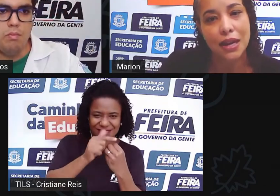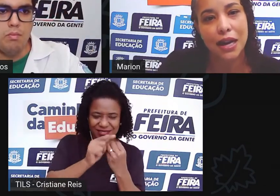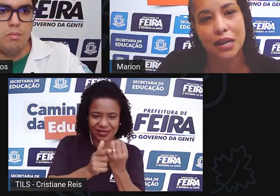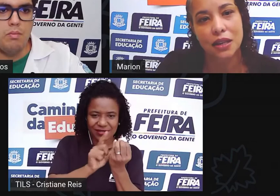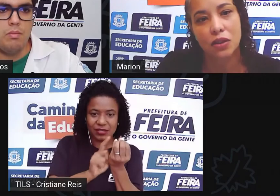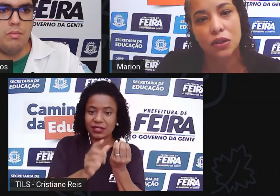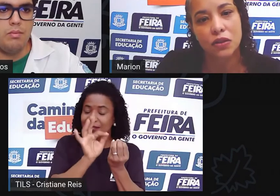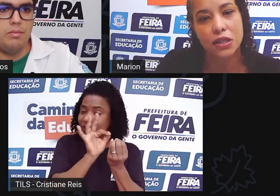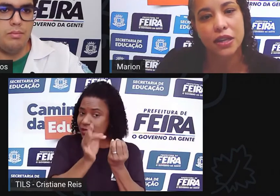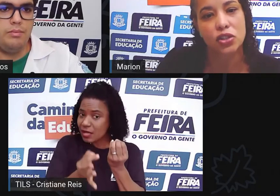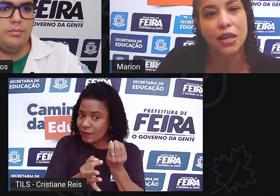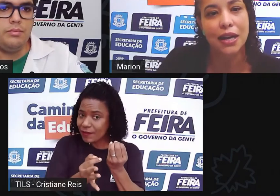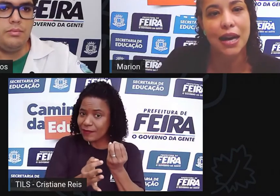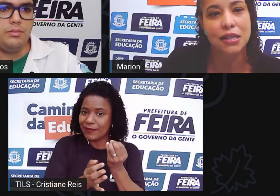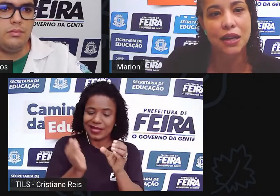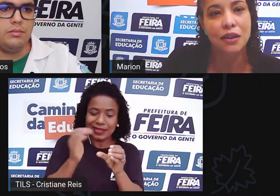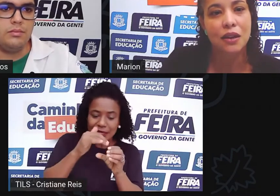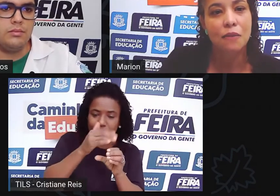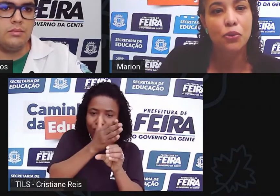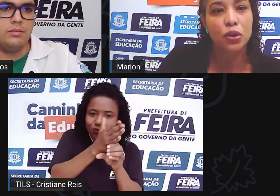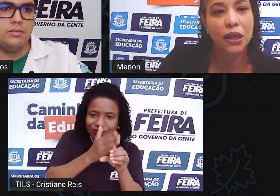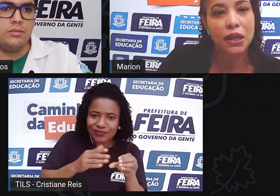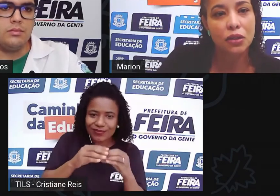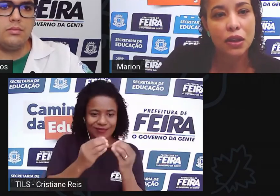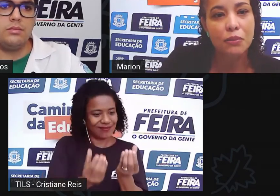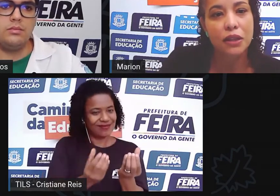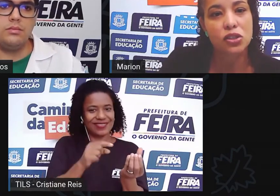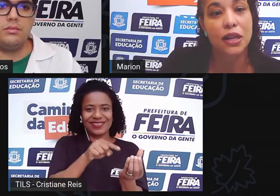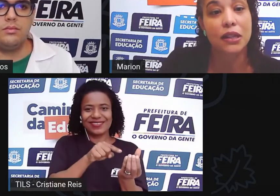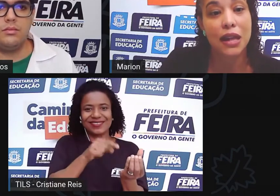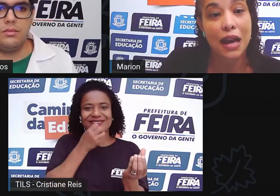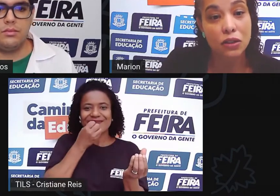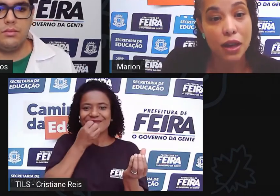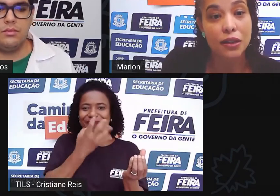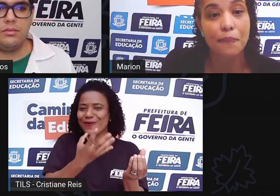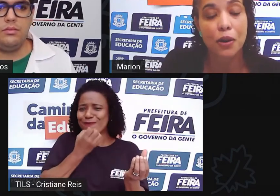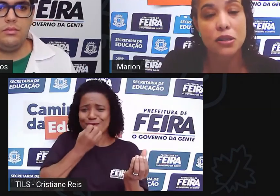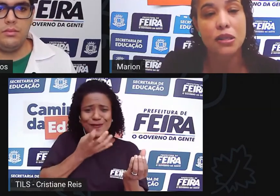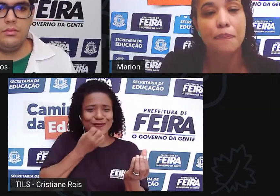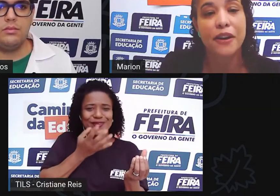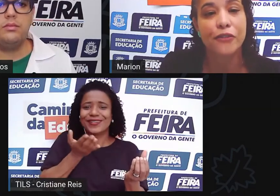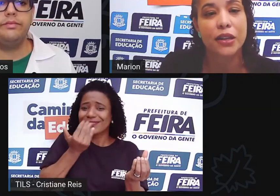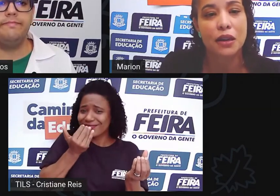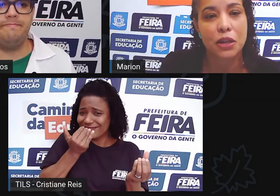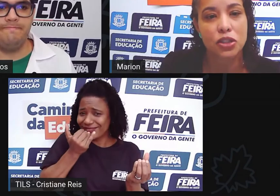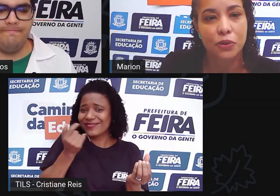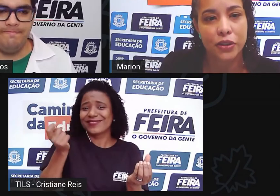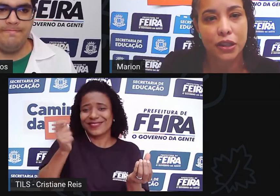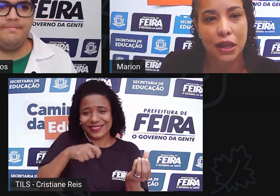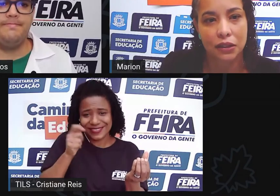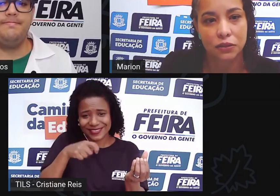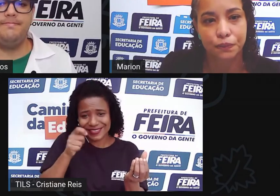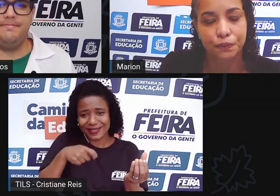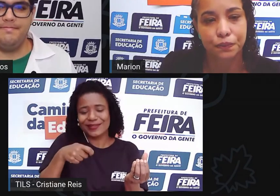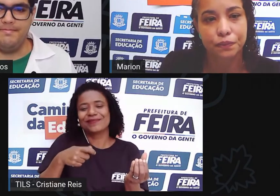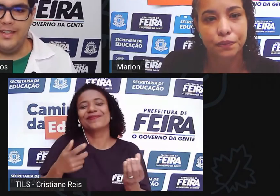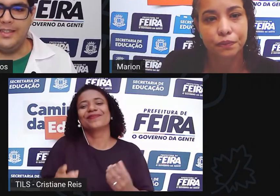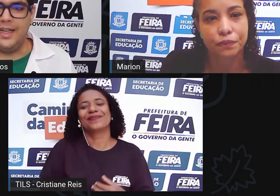lesão da casca. Quando você retira a casca, por dentro o alimento está intacto e ainda pode ser perfeitamente